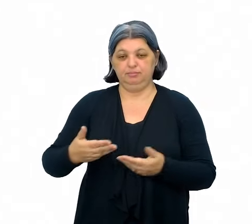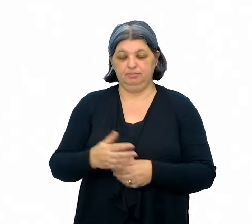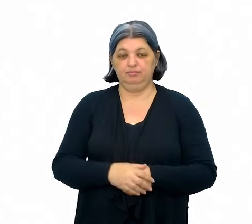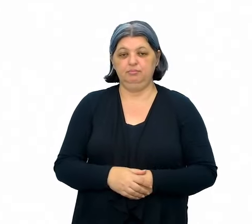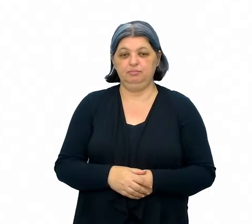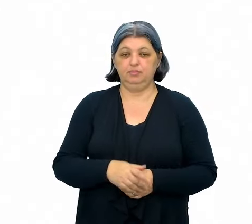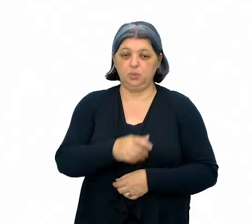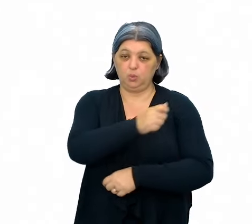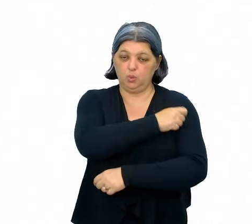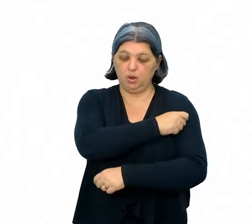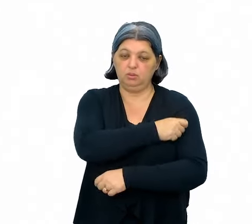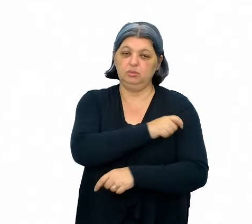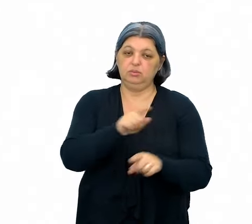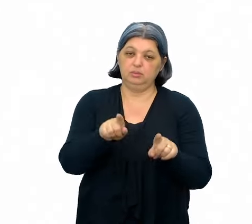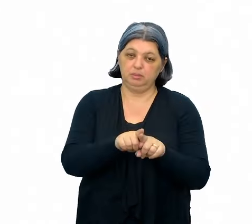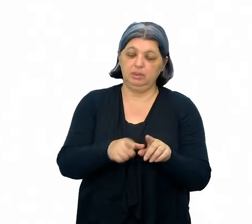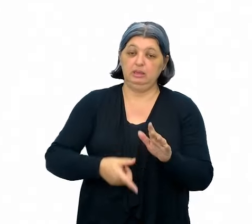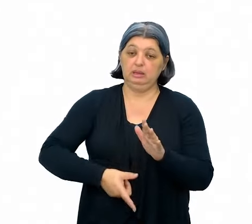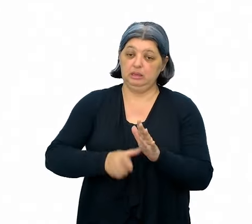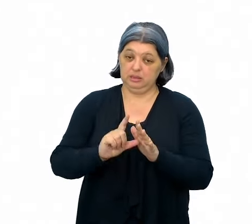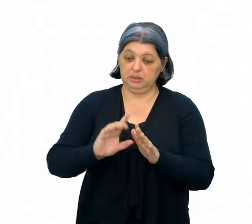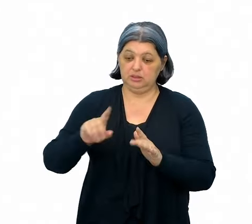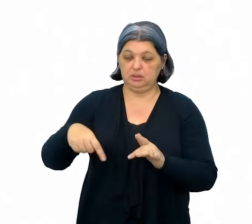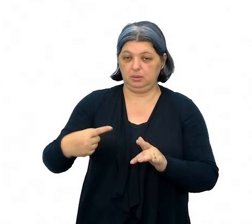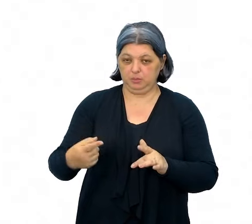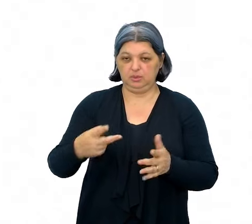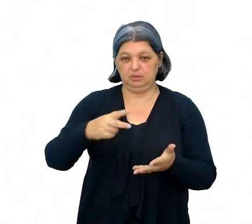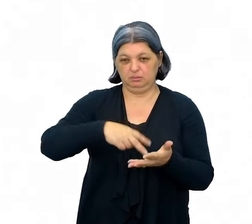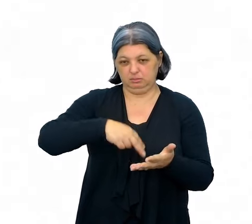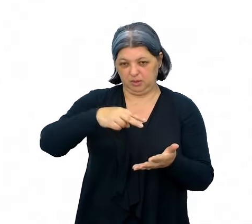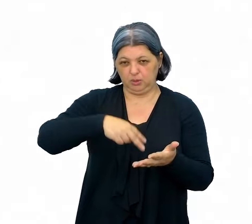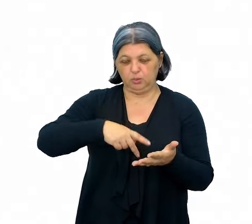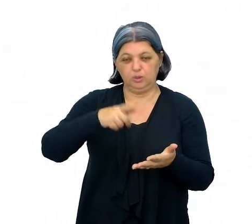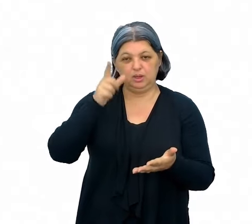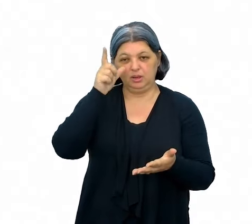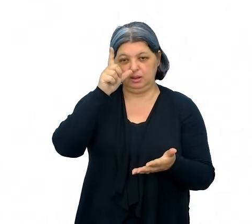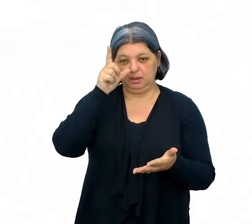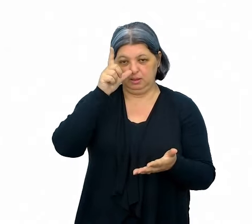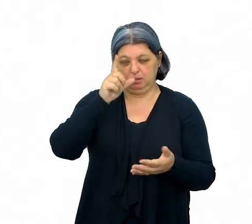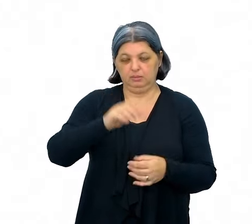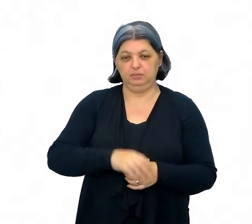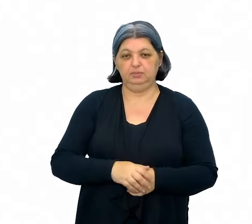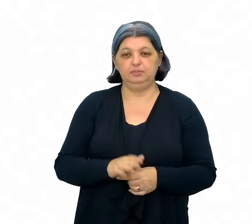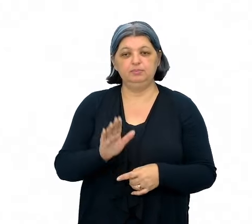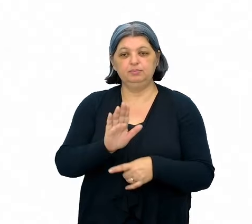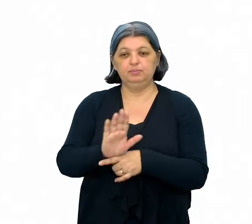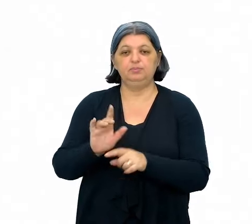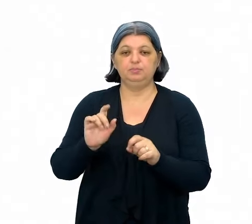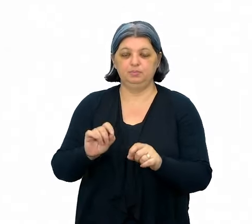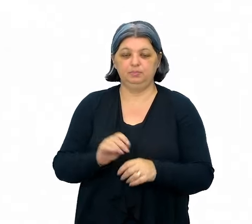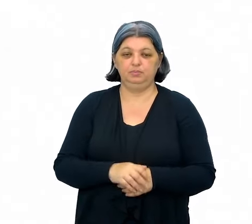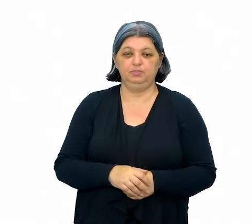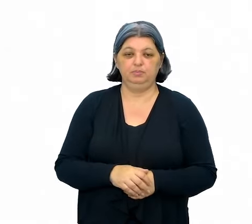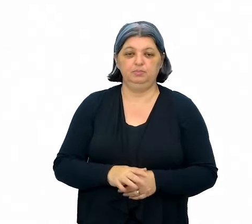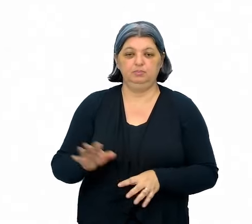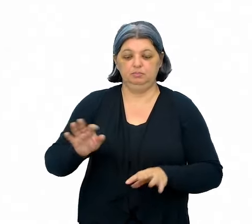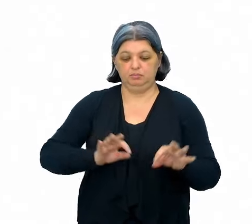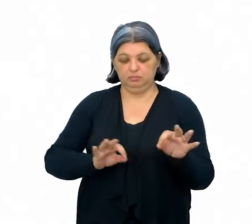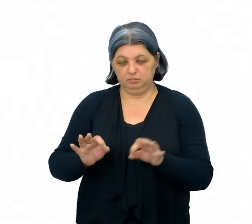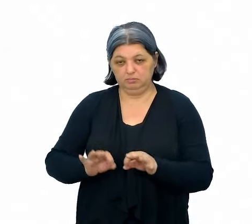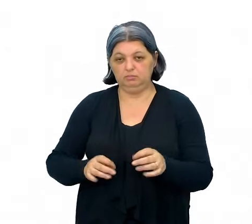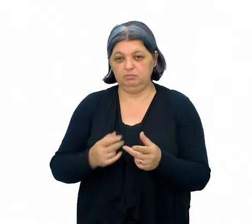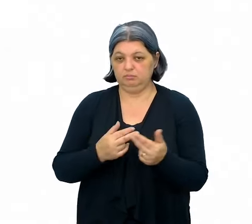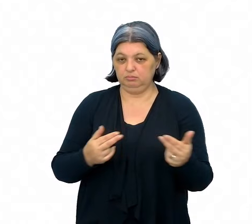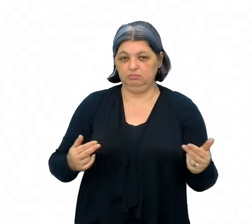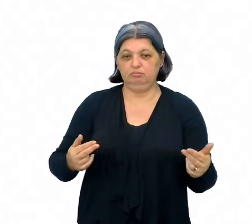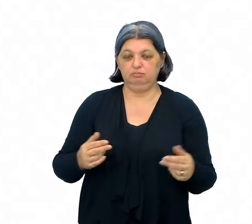antes e durante a leitura dessas lendas favoreçamos a elaboração de antecipações